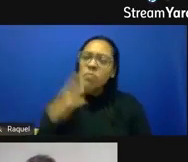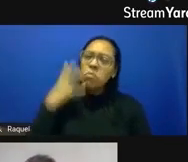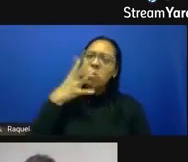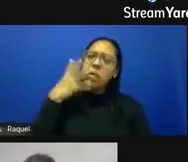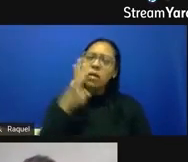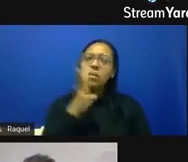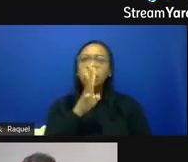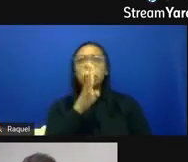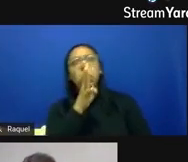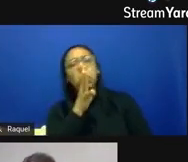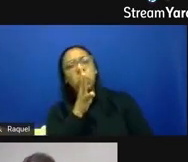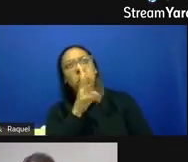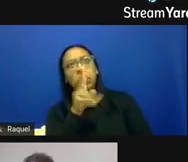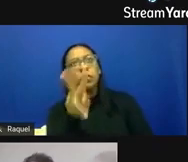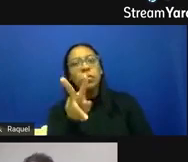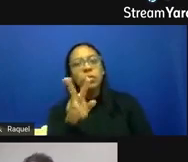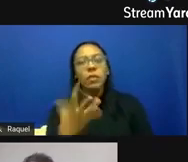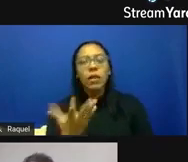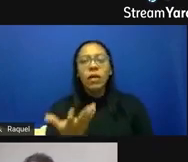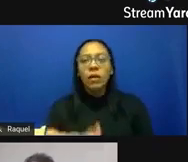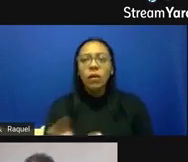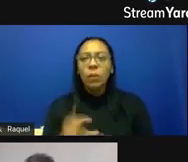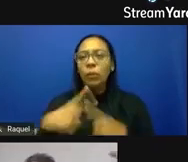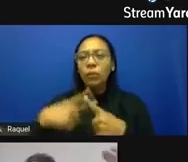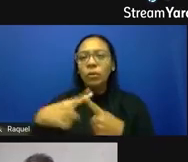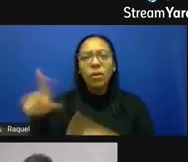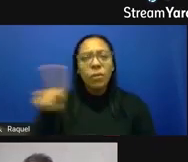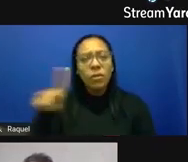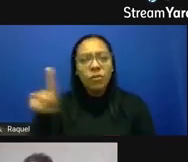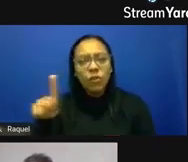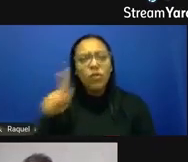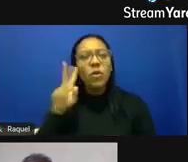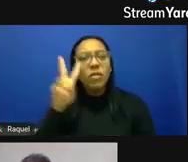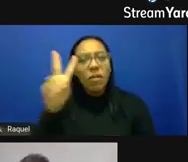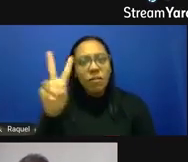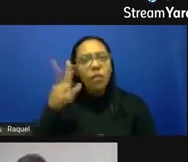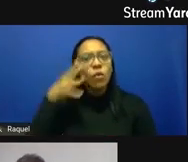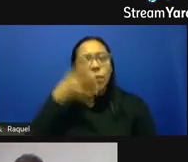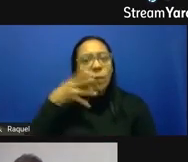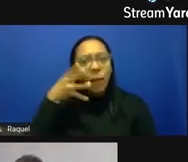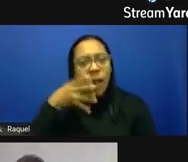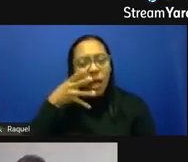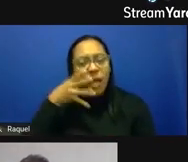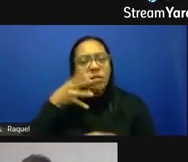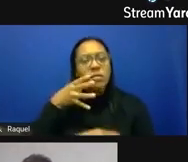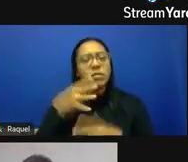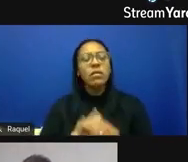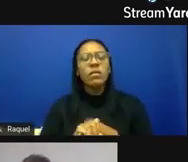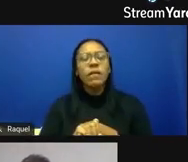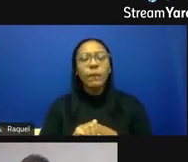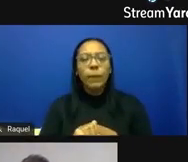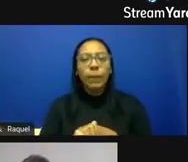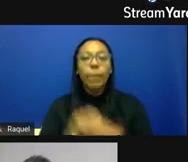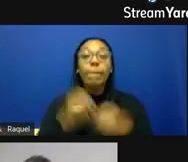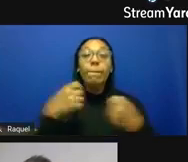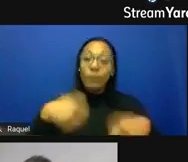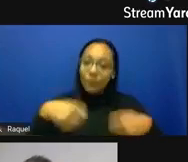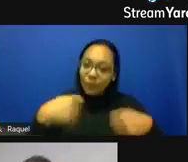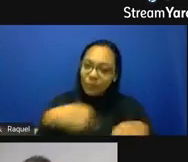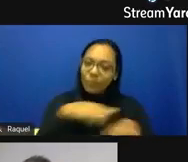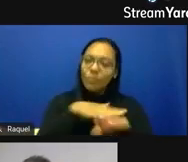está num público só de adultos, que está vendo uma fala sobre violência sexual, e conta, né? Então isso tem que ser falado a todo